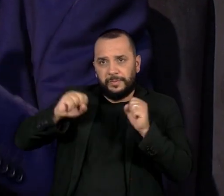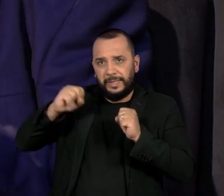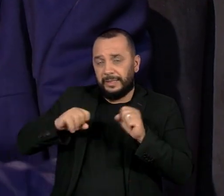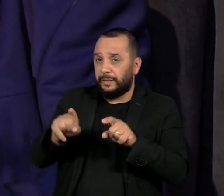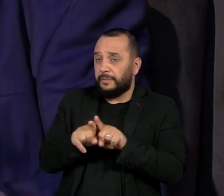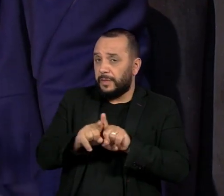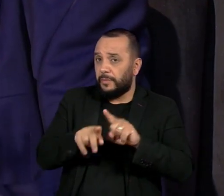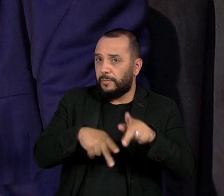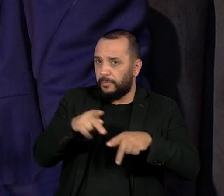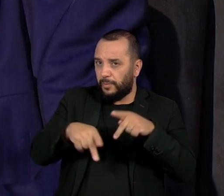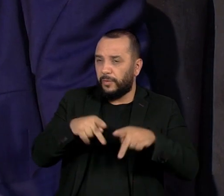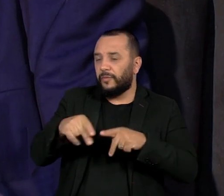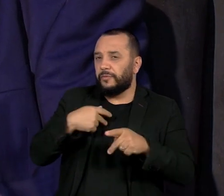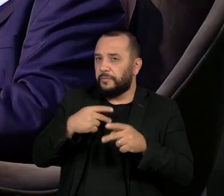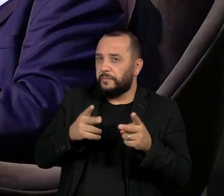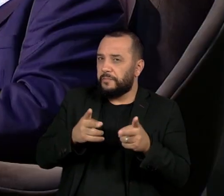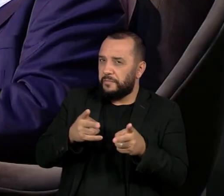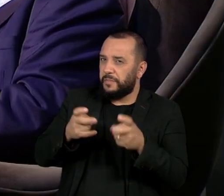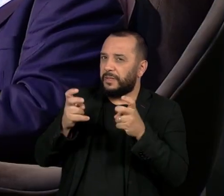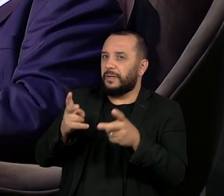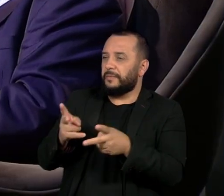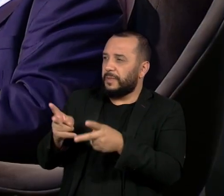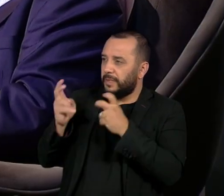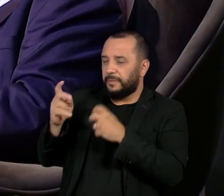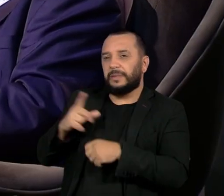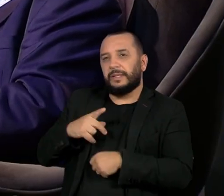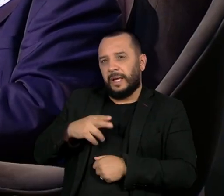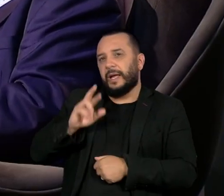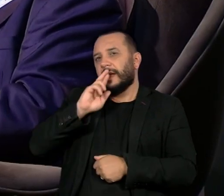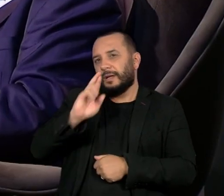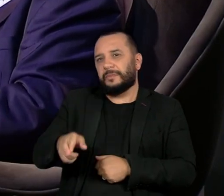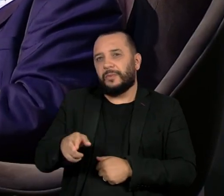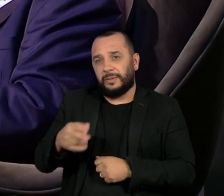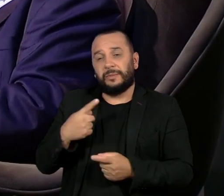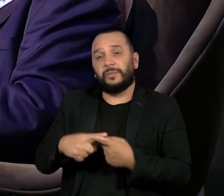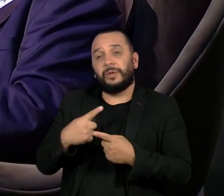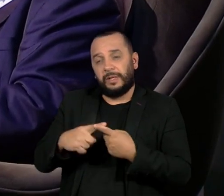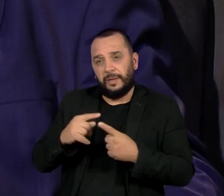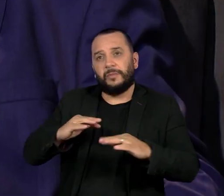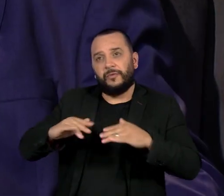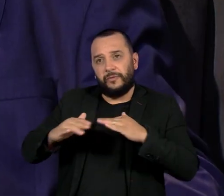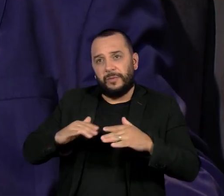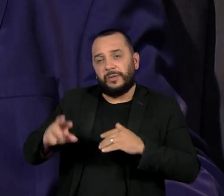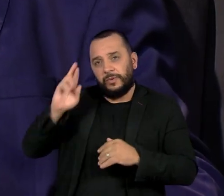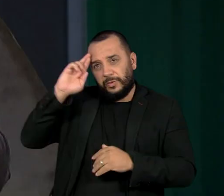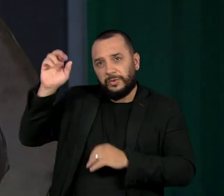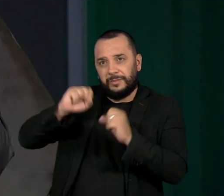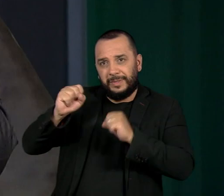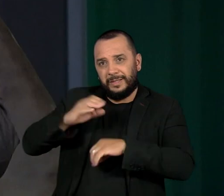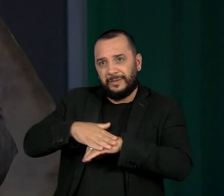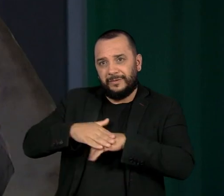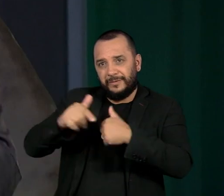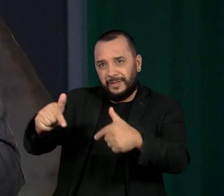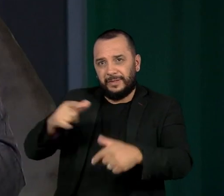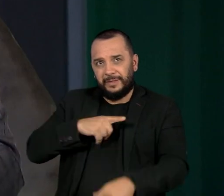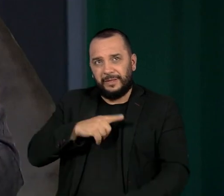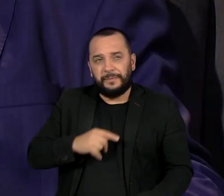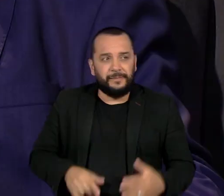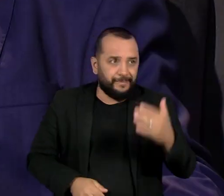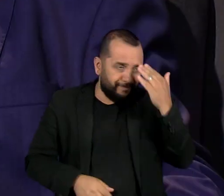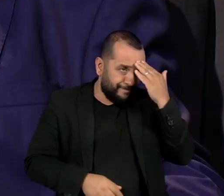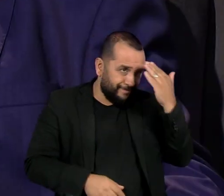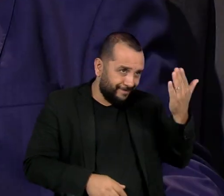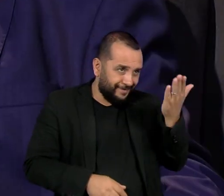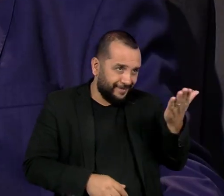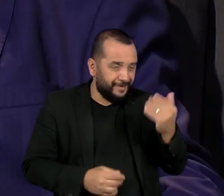população uma luz no fim do túnel a partir do movimento que o empresariado tem feito, né? E quero agradecer sua